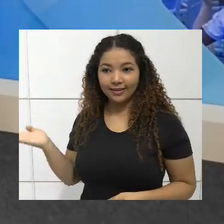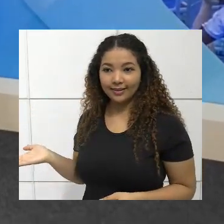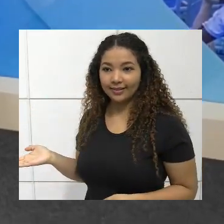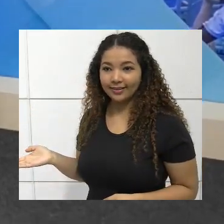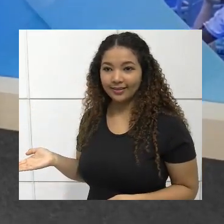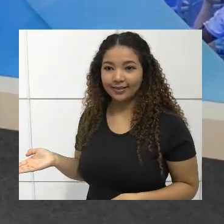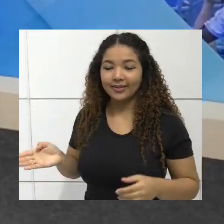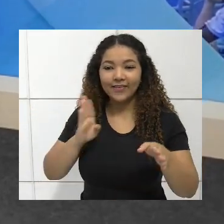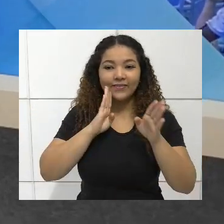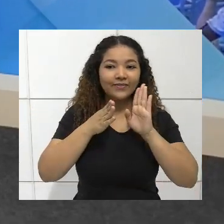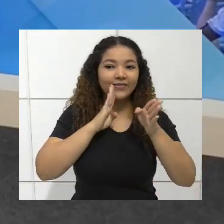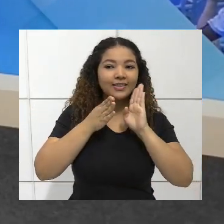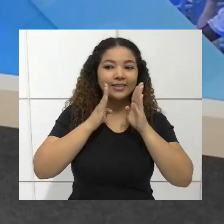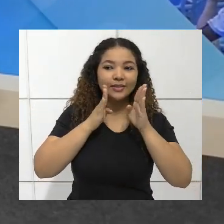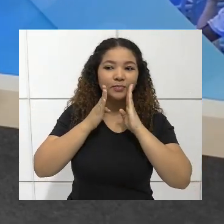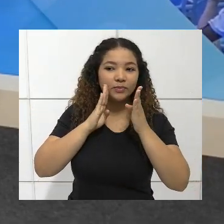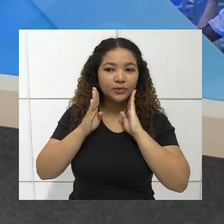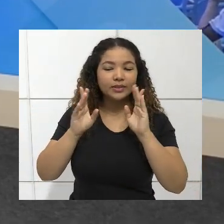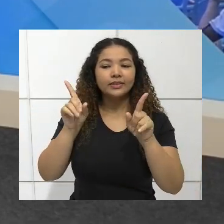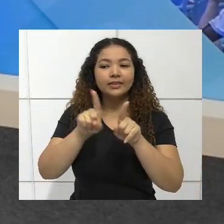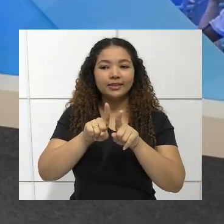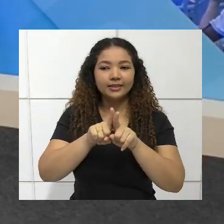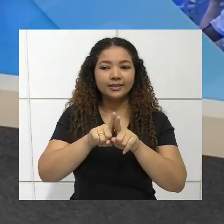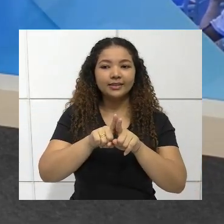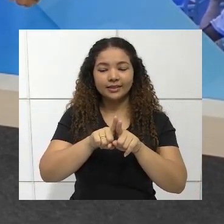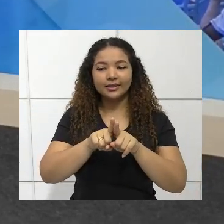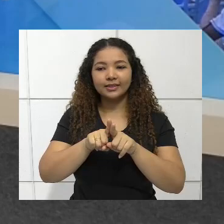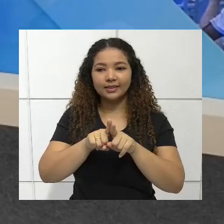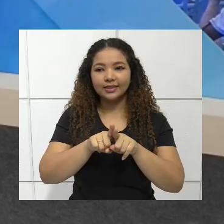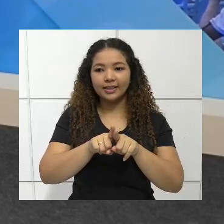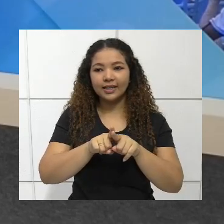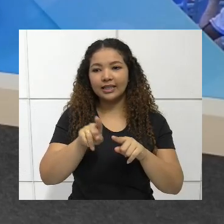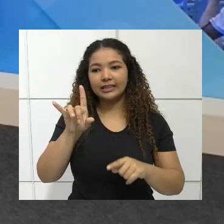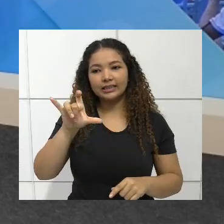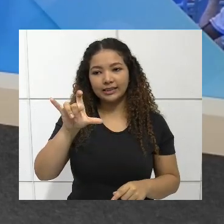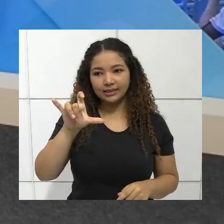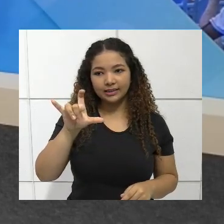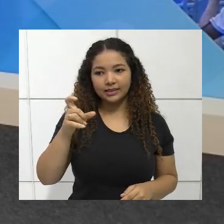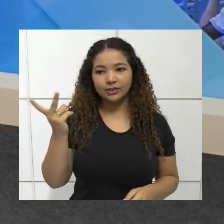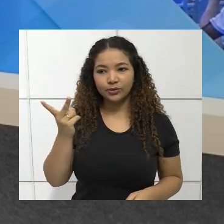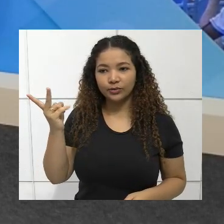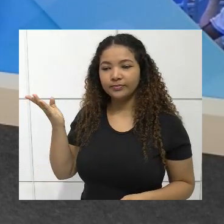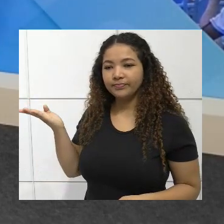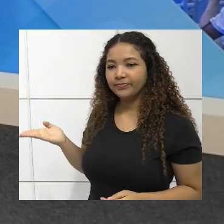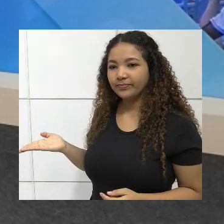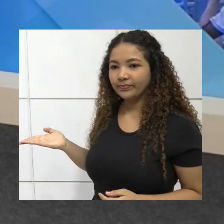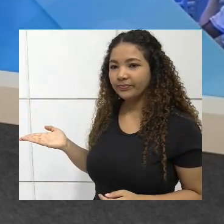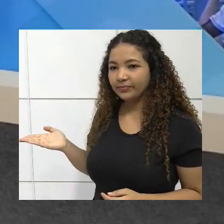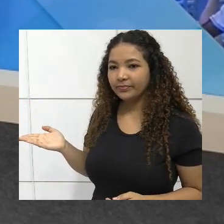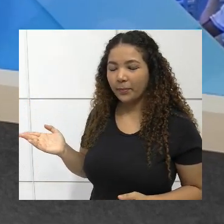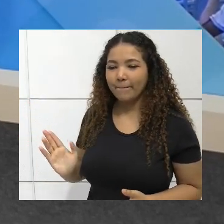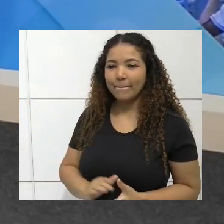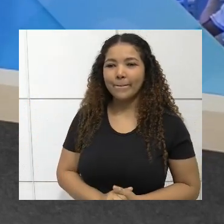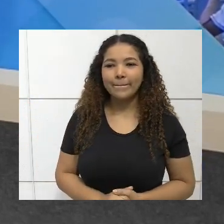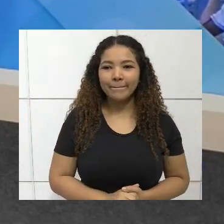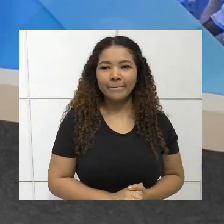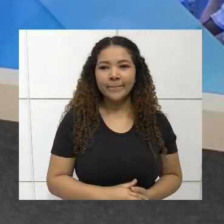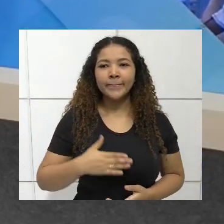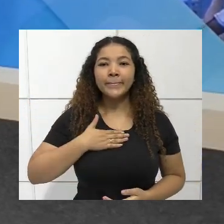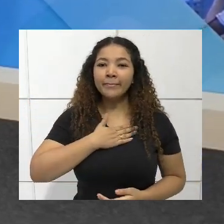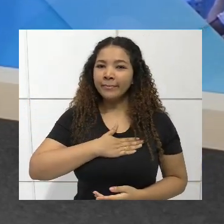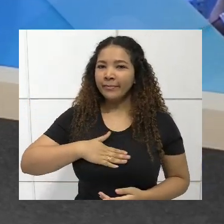fala aí, ó. Dá o endereço. Segue lá, olha. No Facebook é barra Cris Galdês. E no Instagram, @acrisiogaldez. Vai ser um